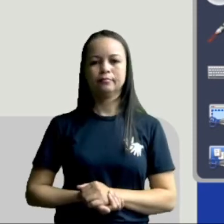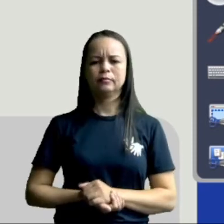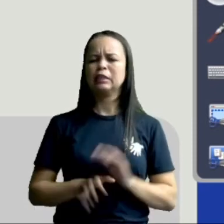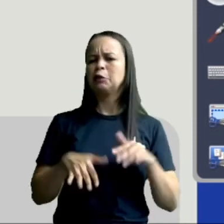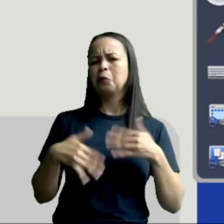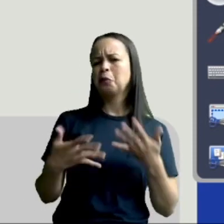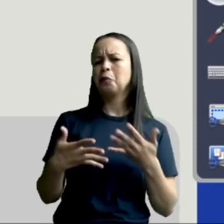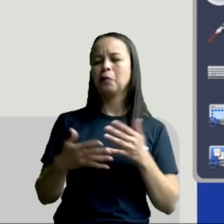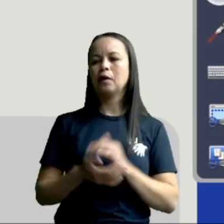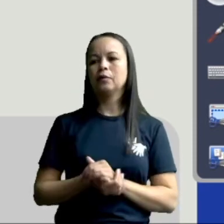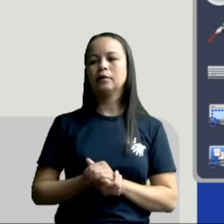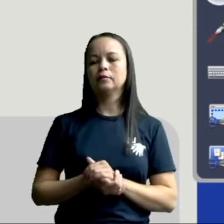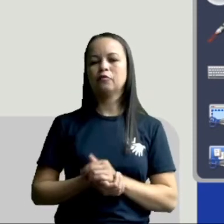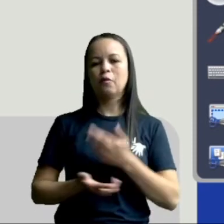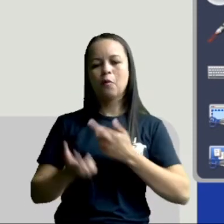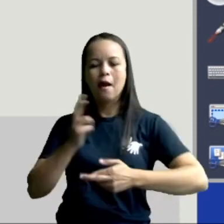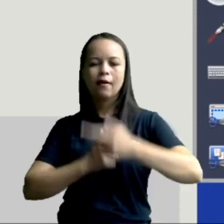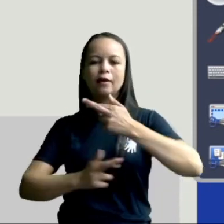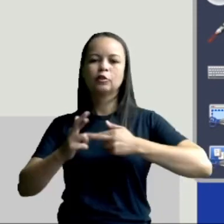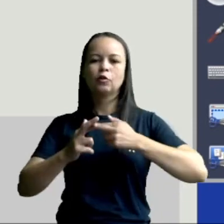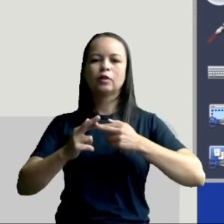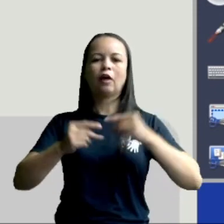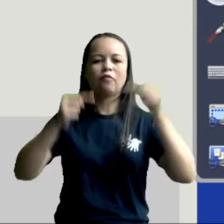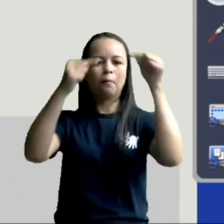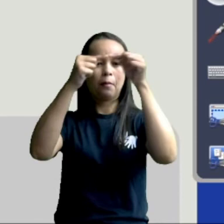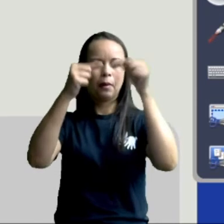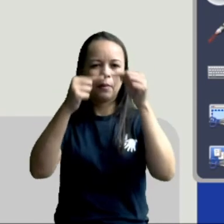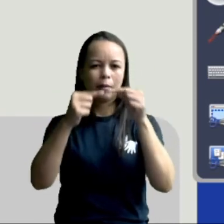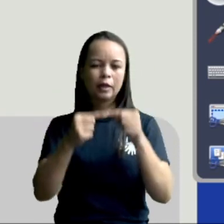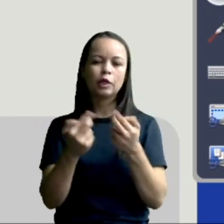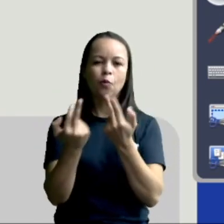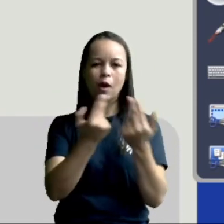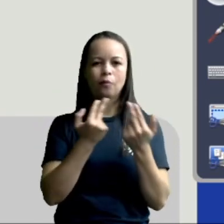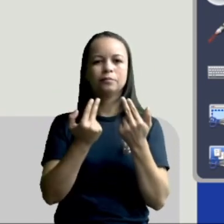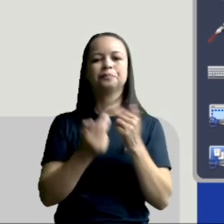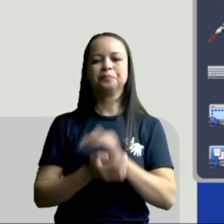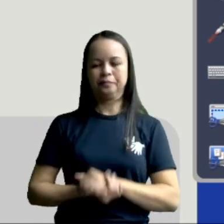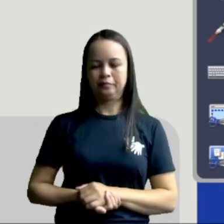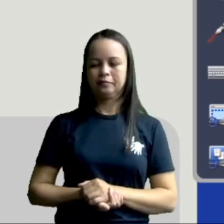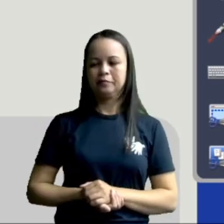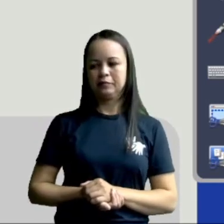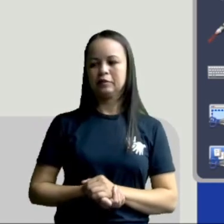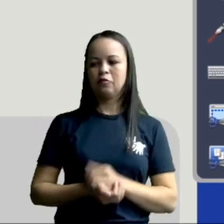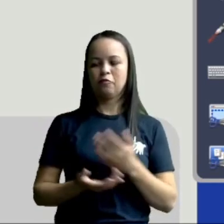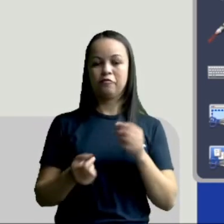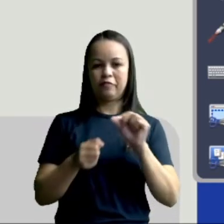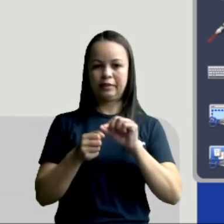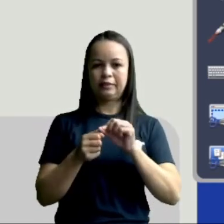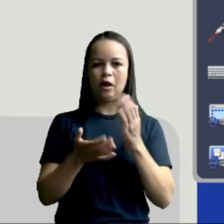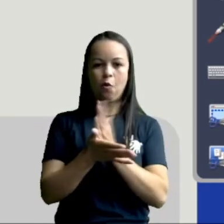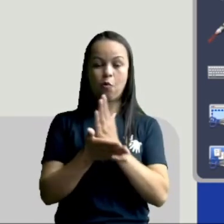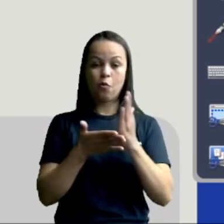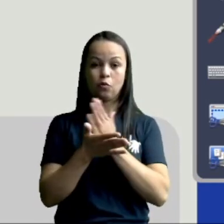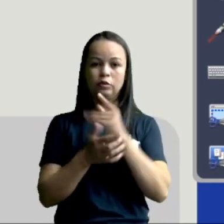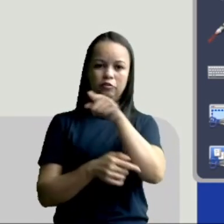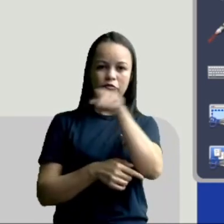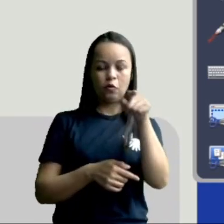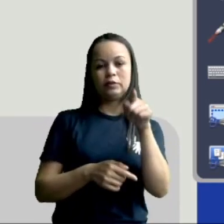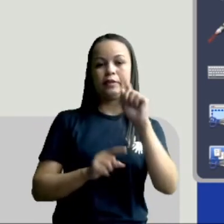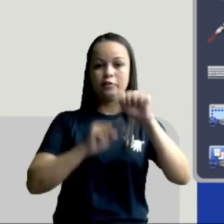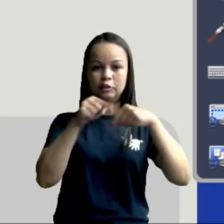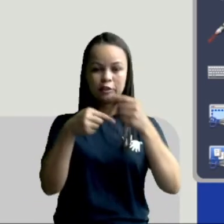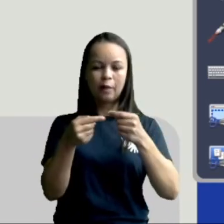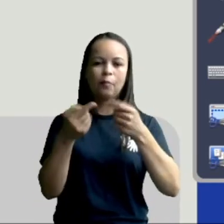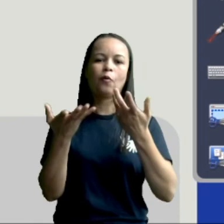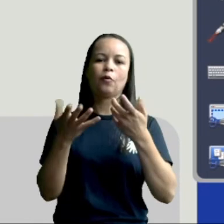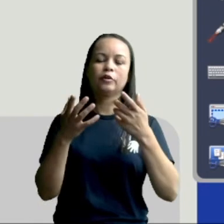qual que é? E aí a gente vai relacionar, vai ligar os valores iguais. Vamos lá? Fazer aqui de alguns. E vocês terminam, dei um